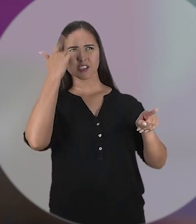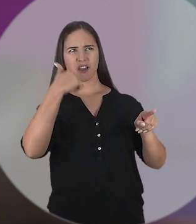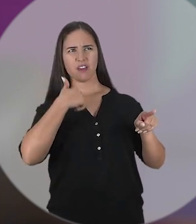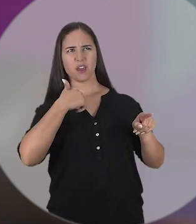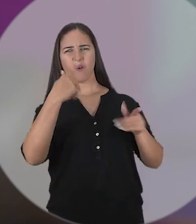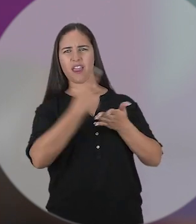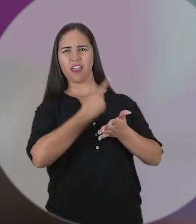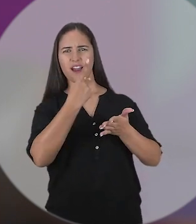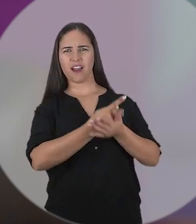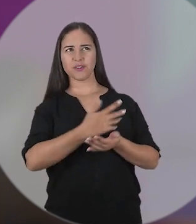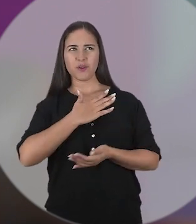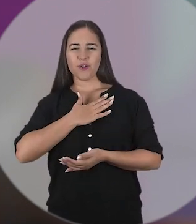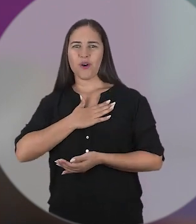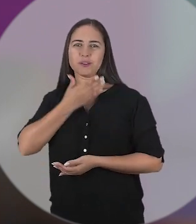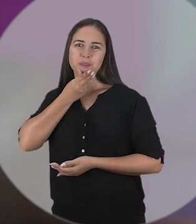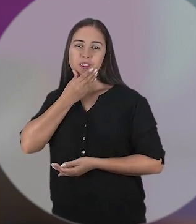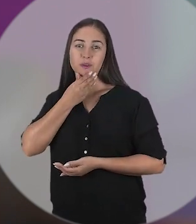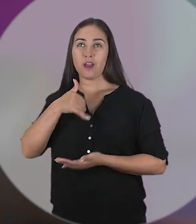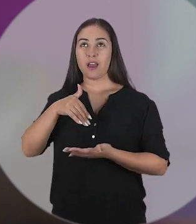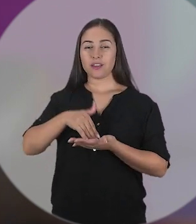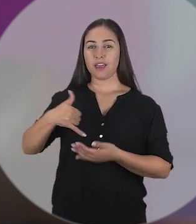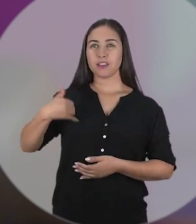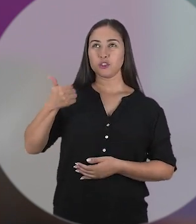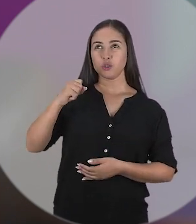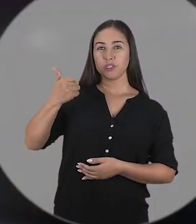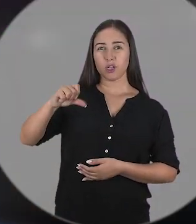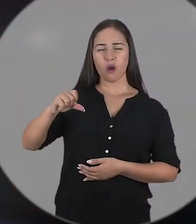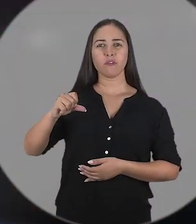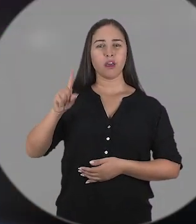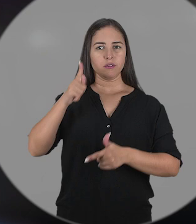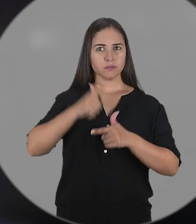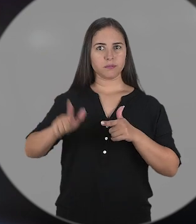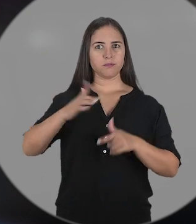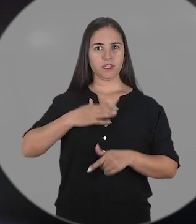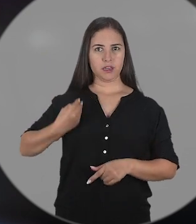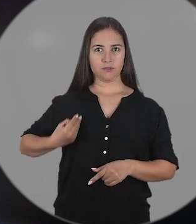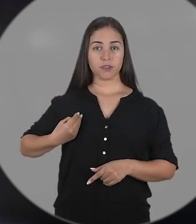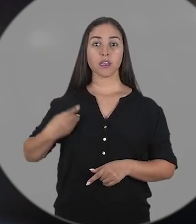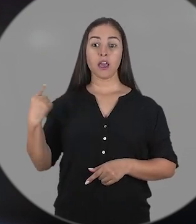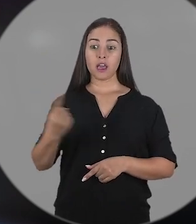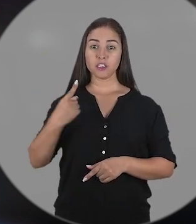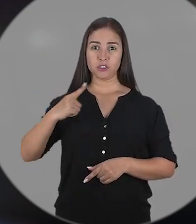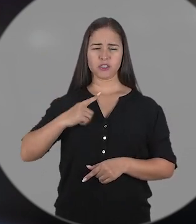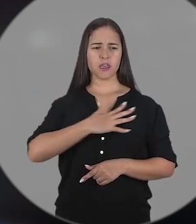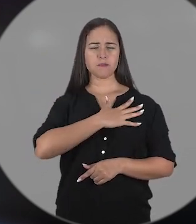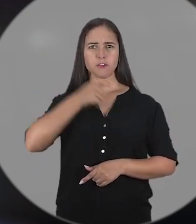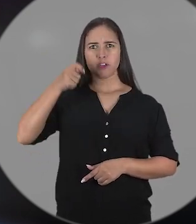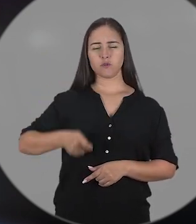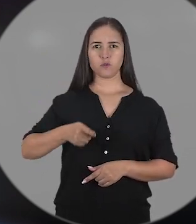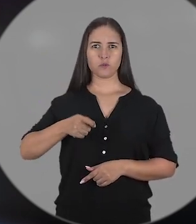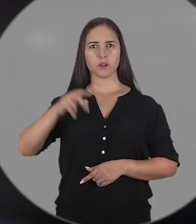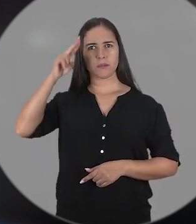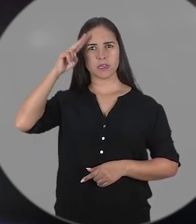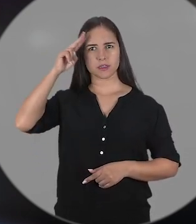de menino, né? Até os 18, 19 anos, sempre foi uma questão na minha vida. A gente é oriundo de uma ditadura militar, de